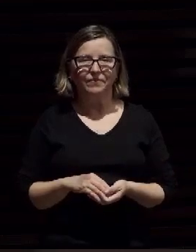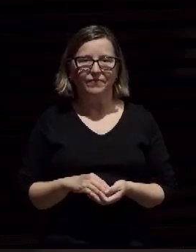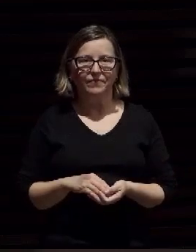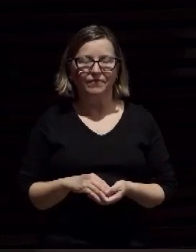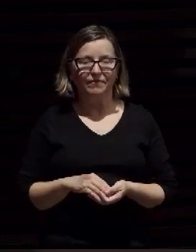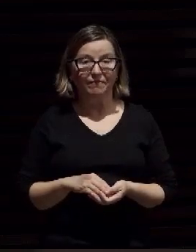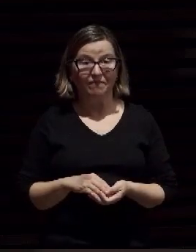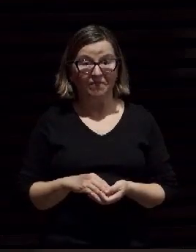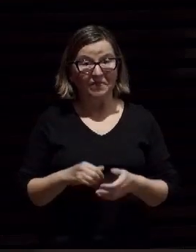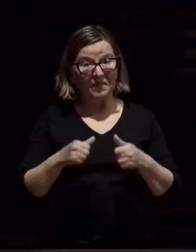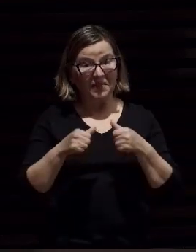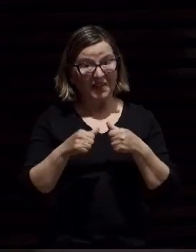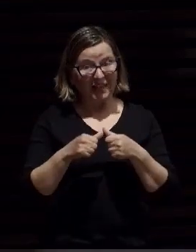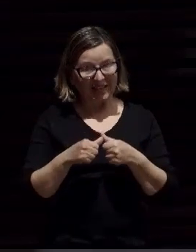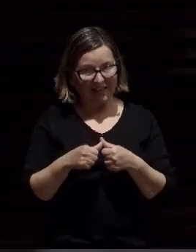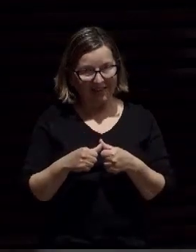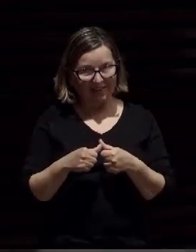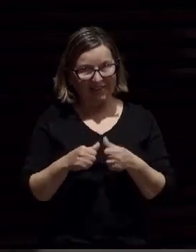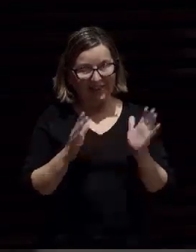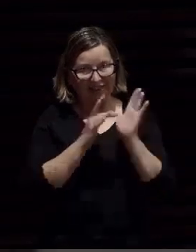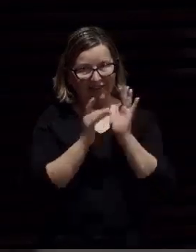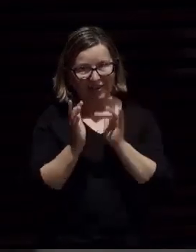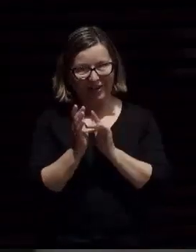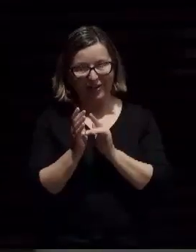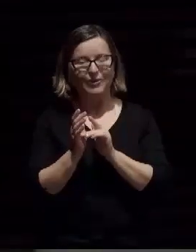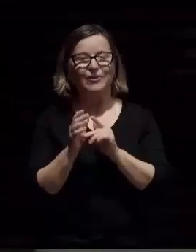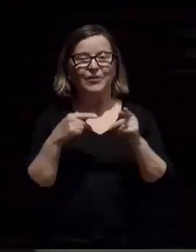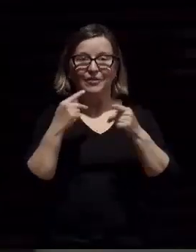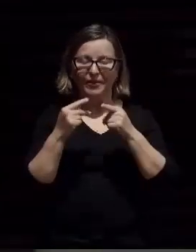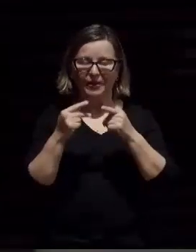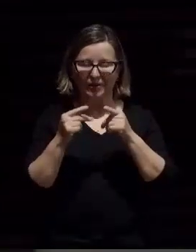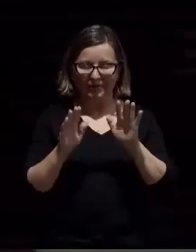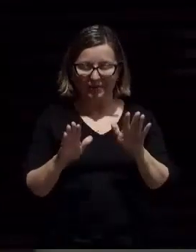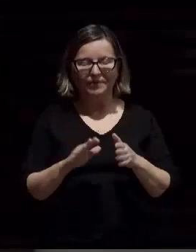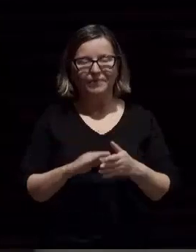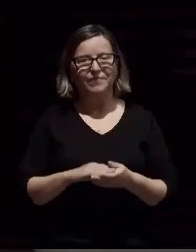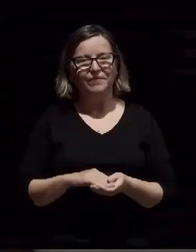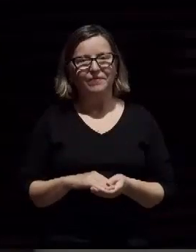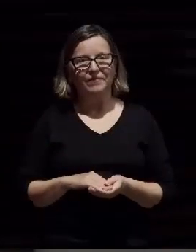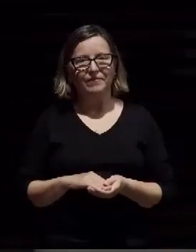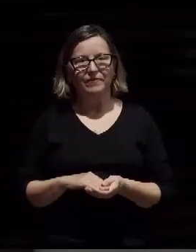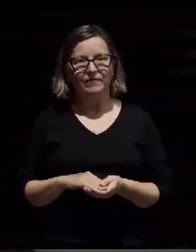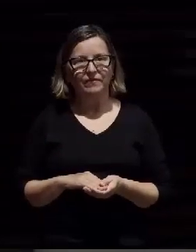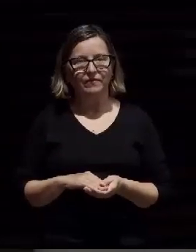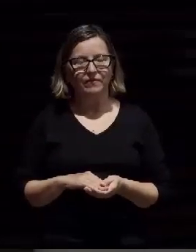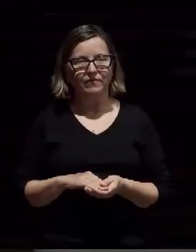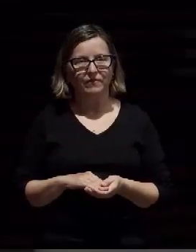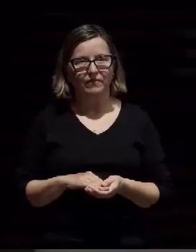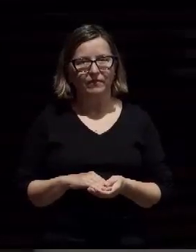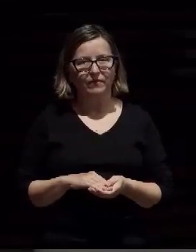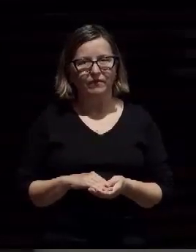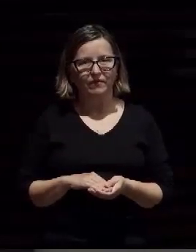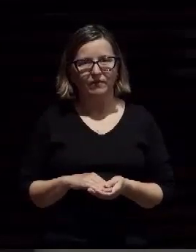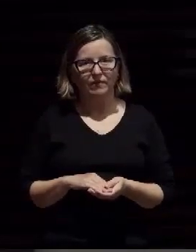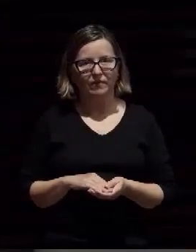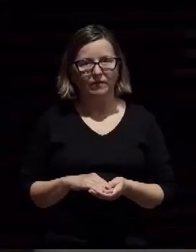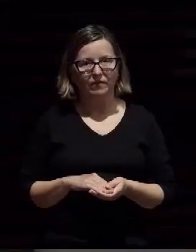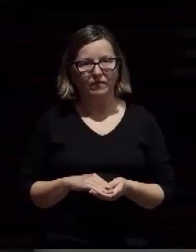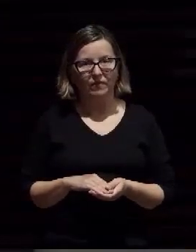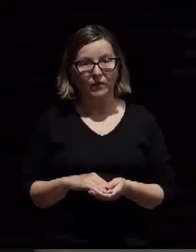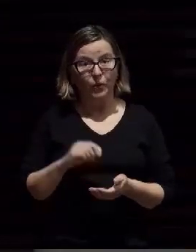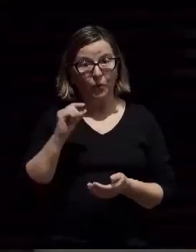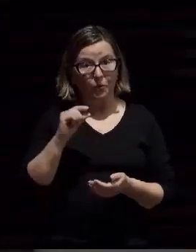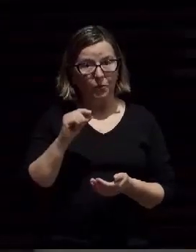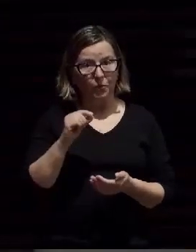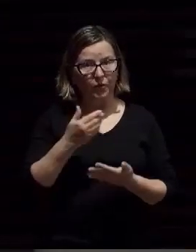Aí, esse aqui é só para introduzir para outro dia. Um pouco e não me vereis